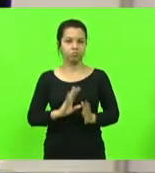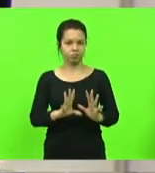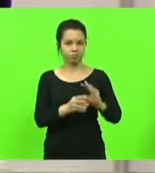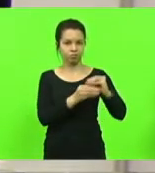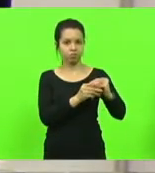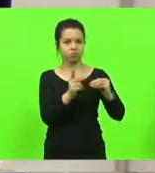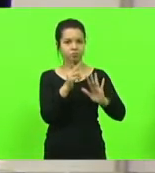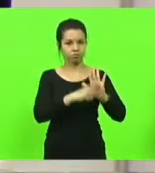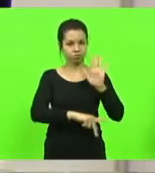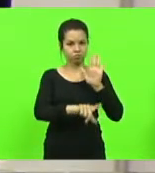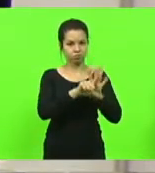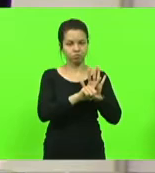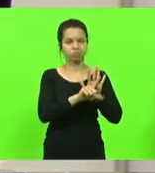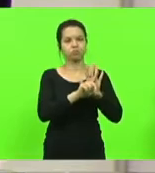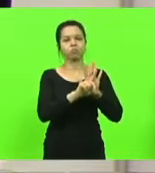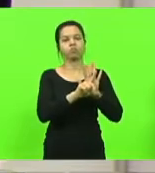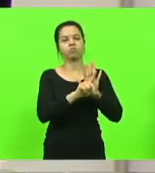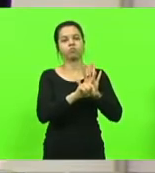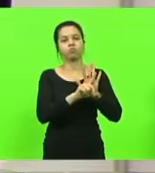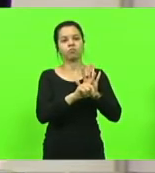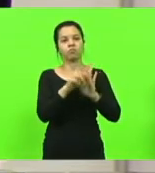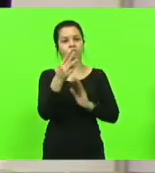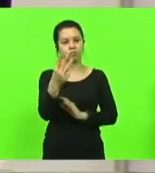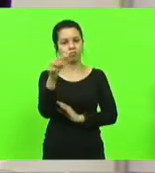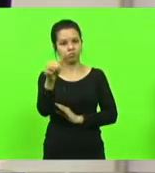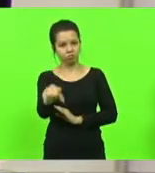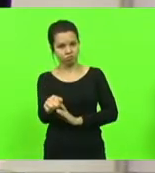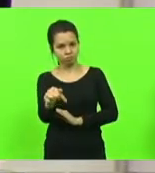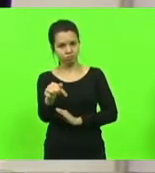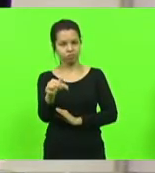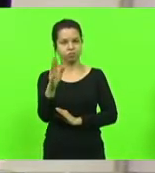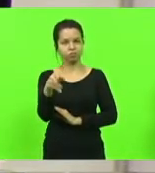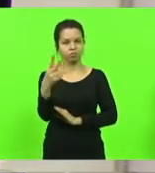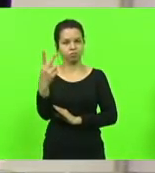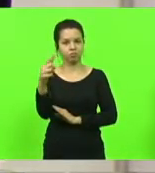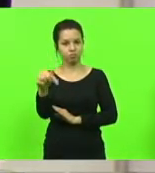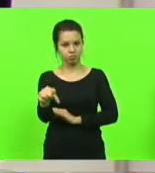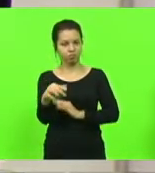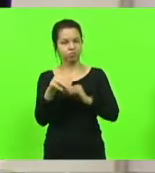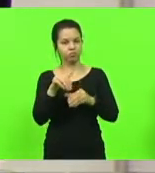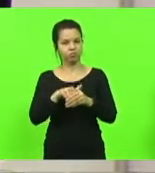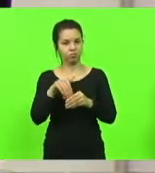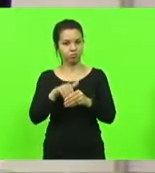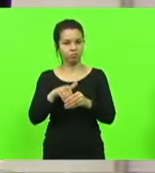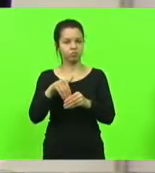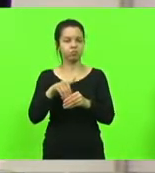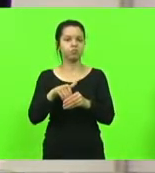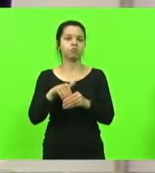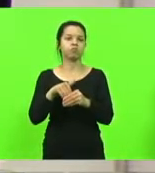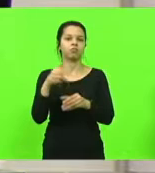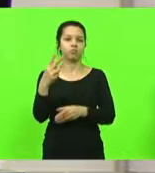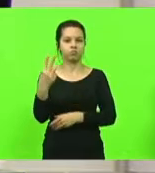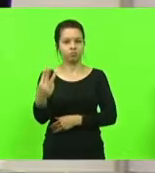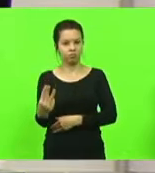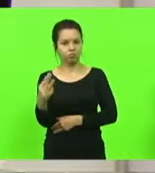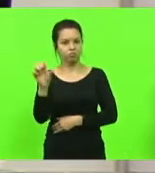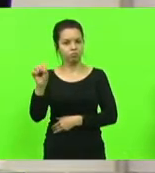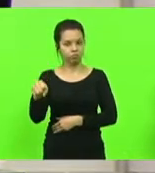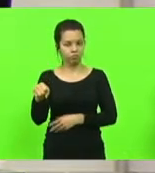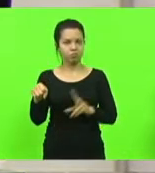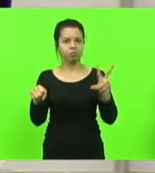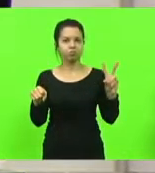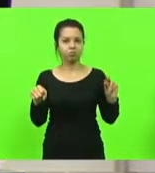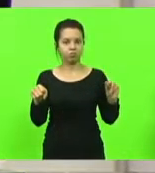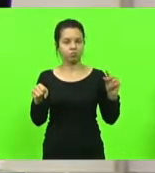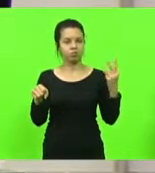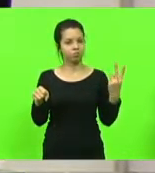lei complementar 37/2017, com a seguinte votação: 23 votos sim, 2 votos não e nenhuma